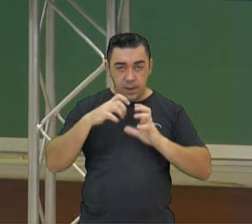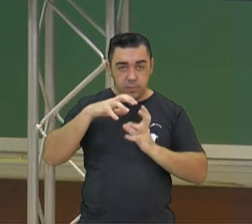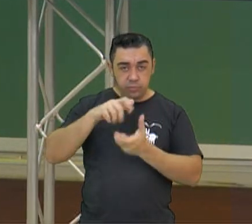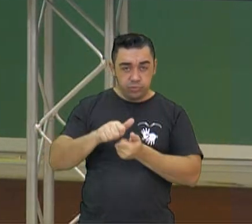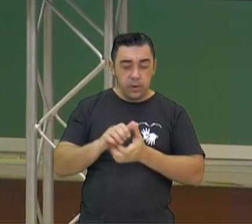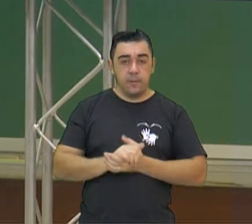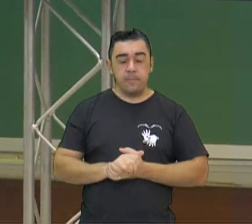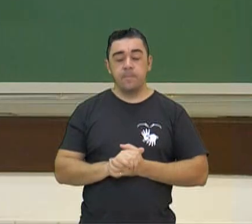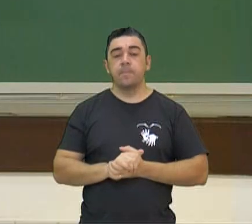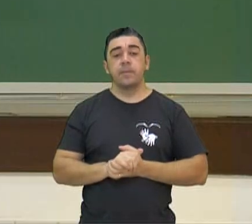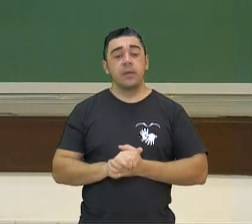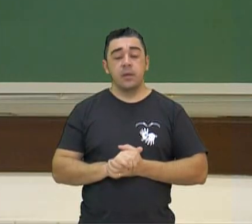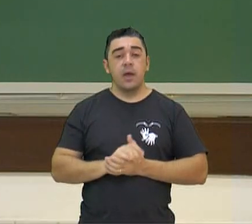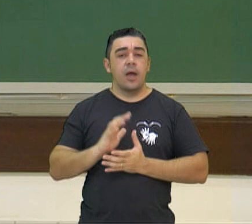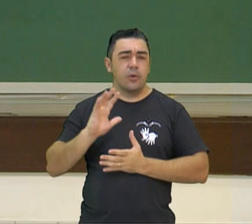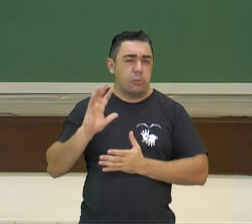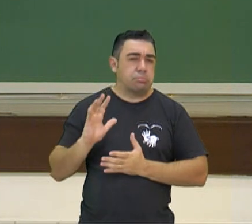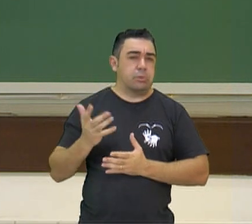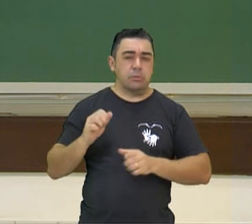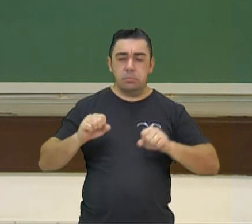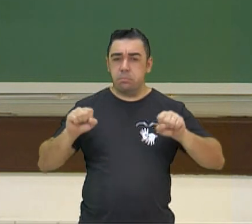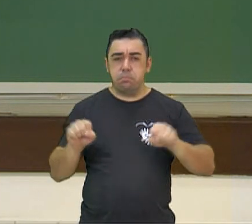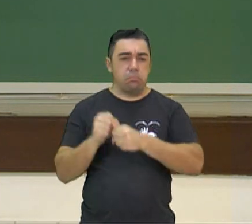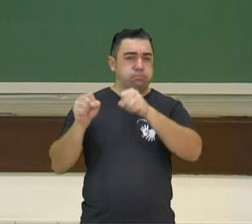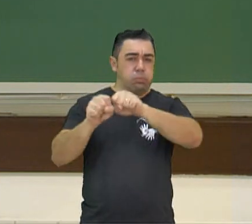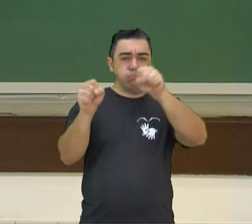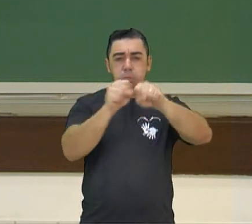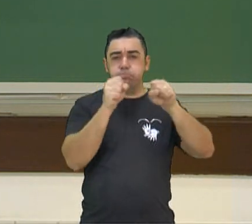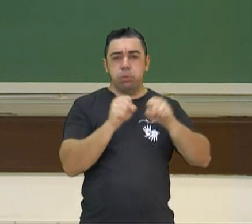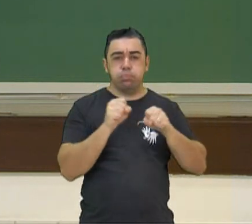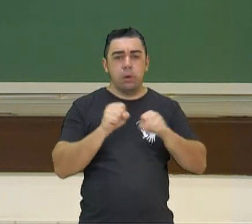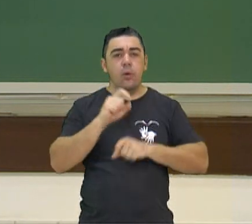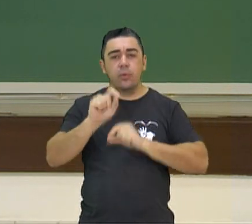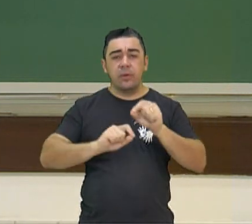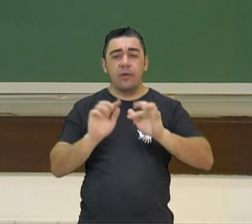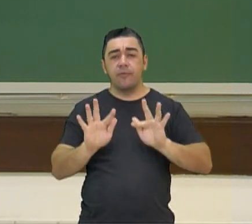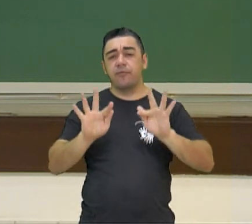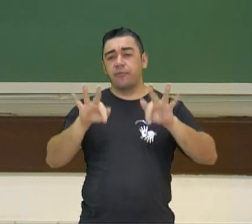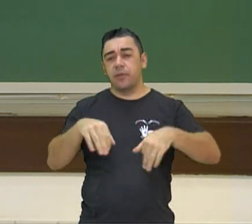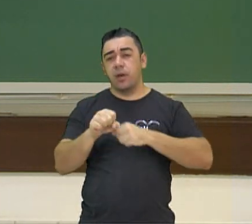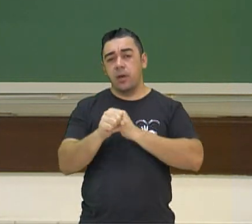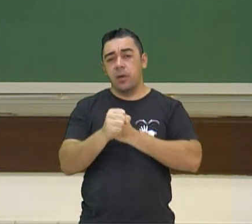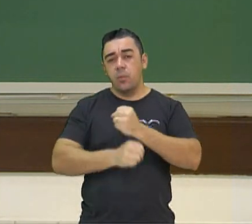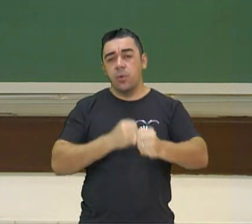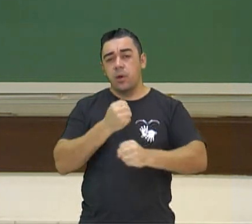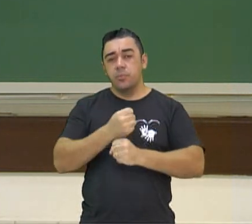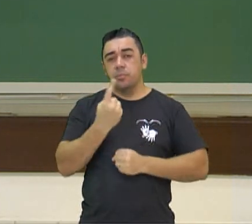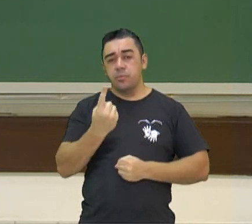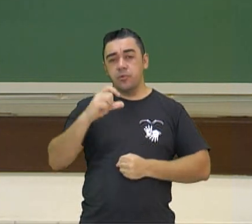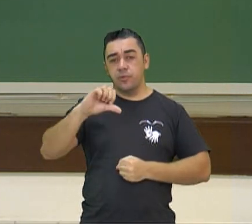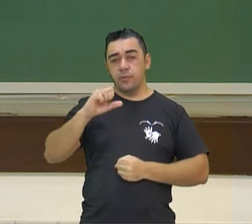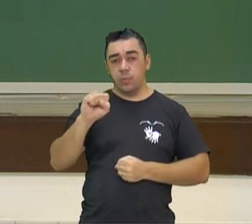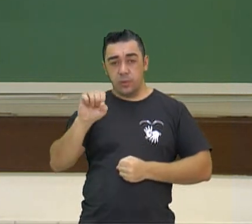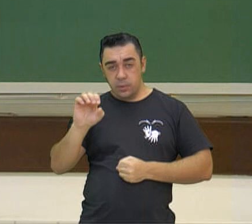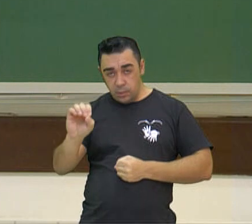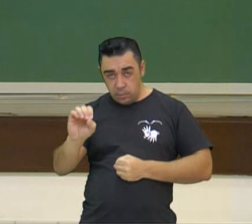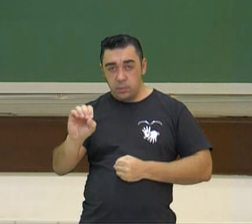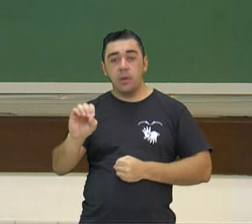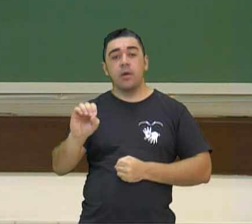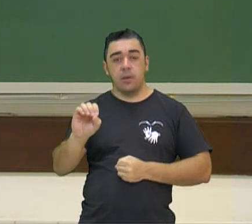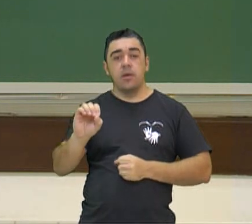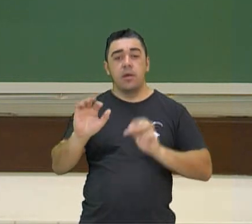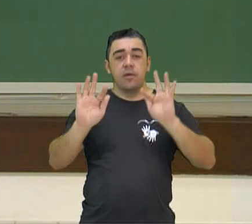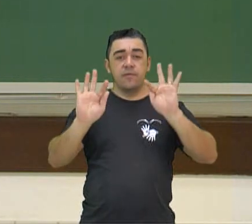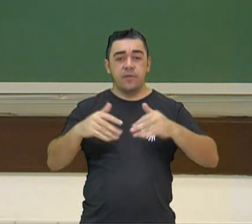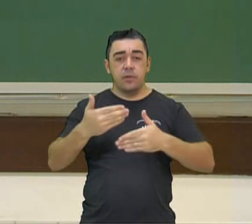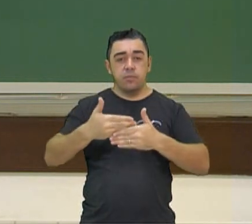explode, desintegra, vai desaparecer lá no final dos anos 80, com a queda do Muro de Berlim e na sequência